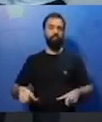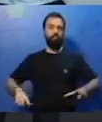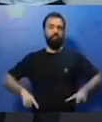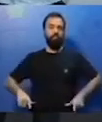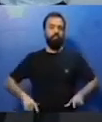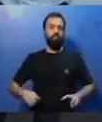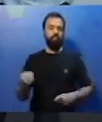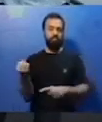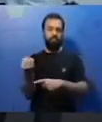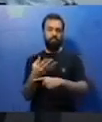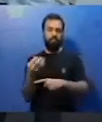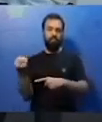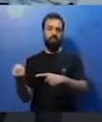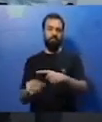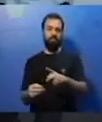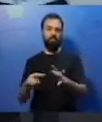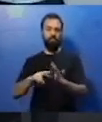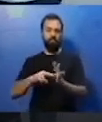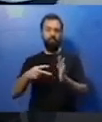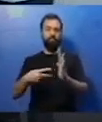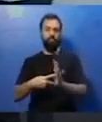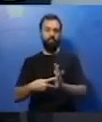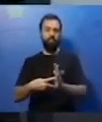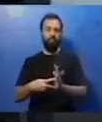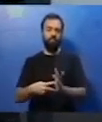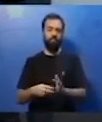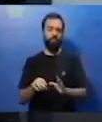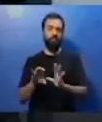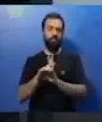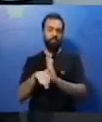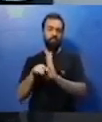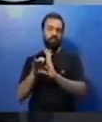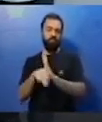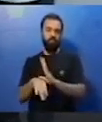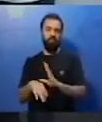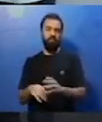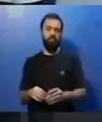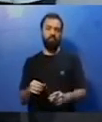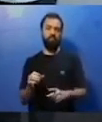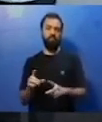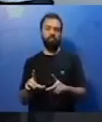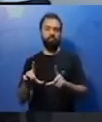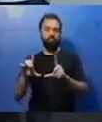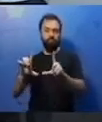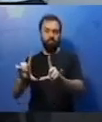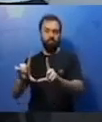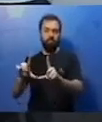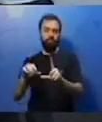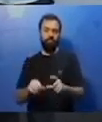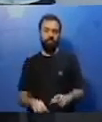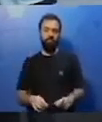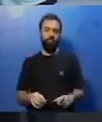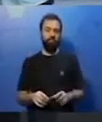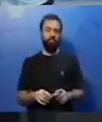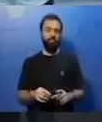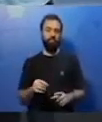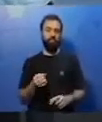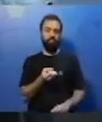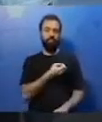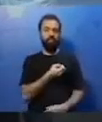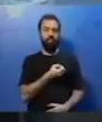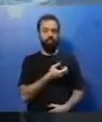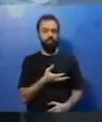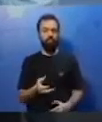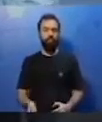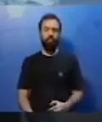frações, o que são frações, uma representação dos números